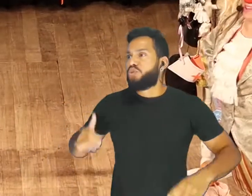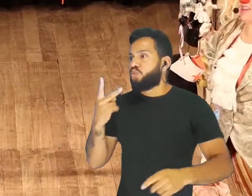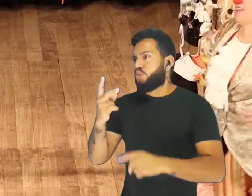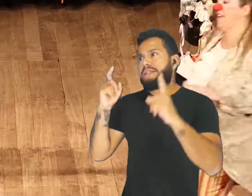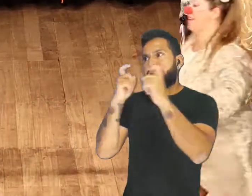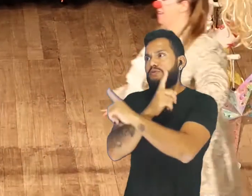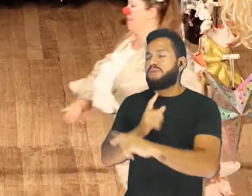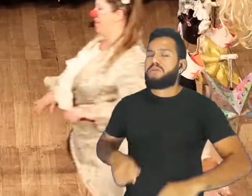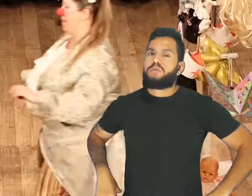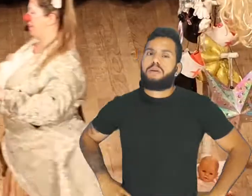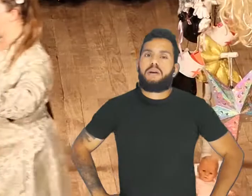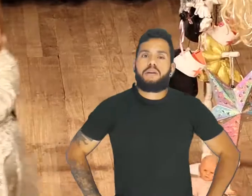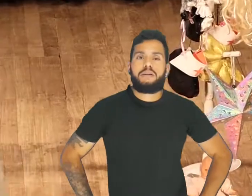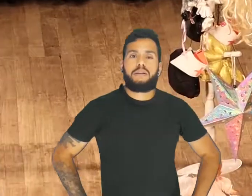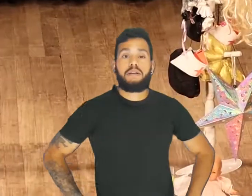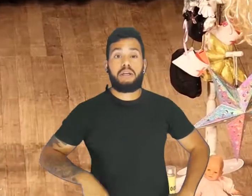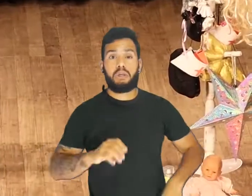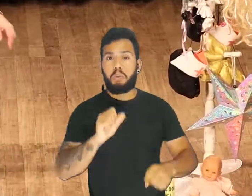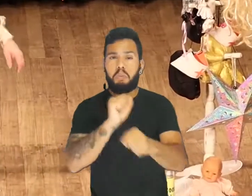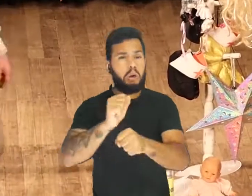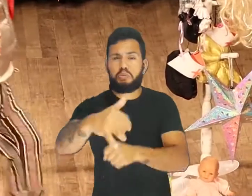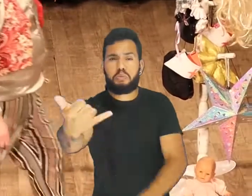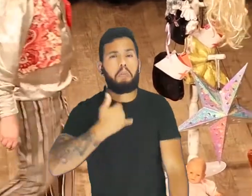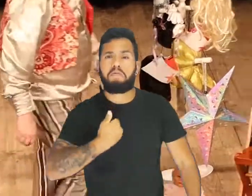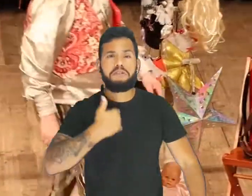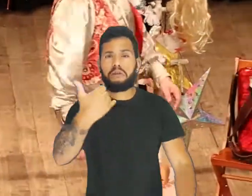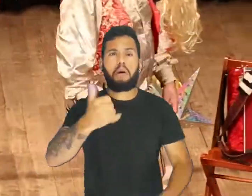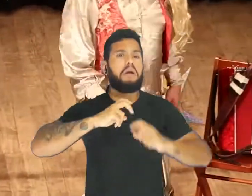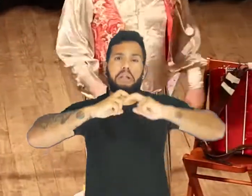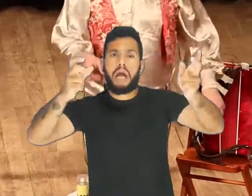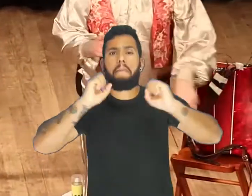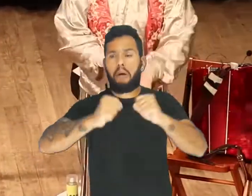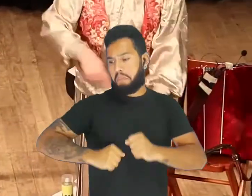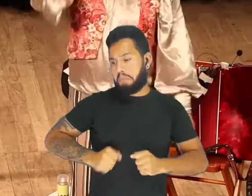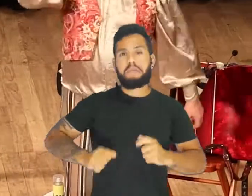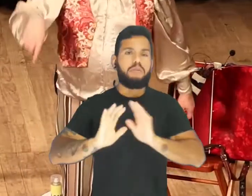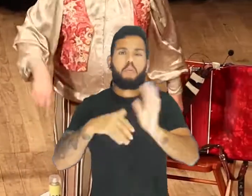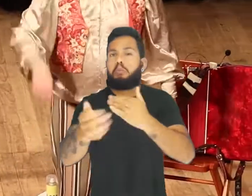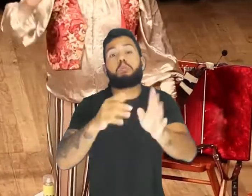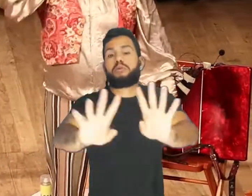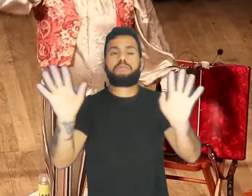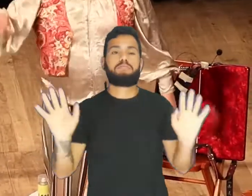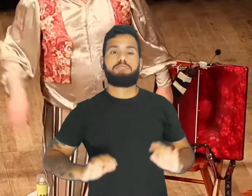Passeio. Mas é muito difícil duas. Tá bom. Eu agora. Vai. Sou eu que tu faço. Tu marca um e pode gritar